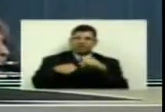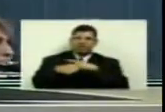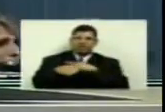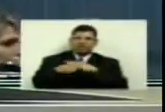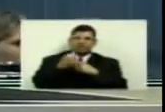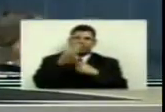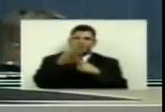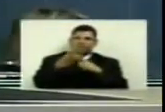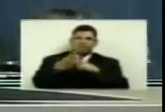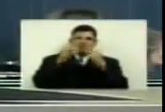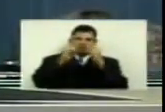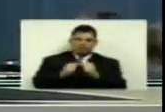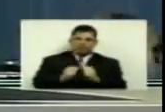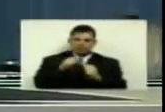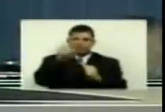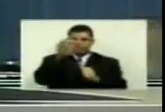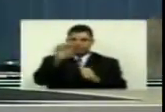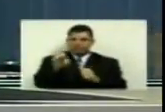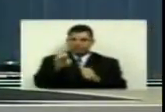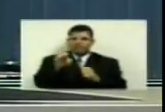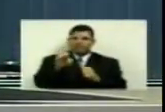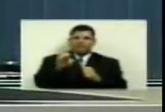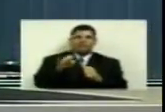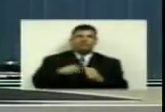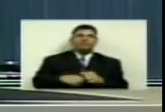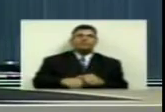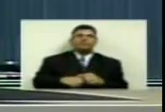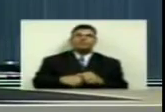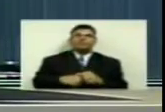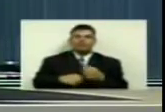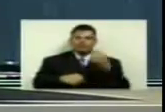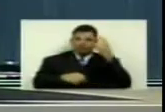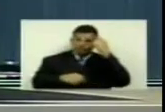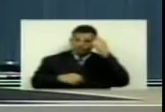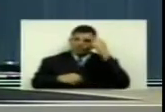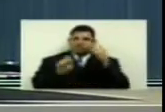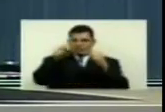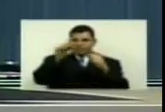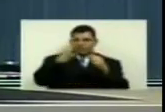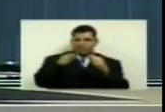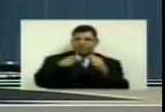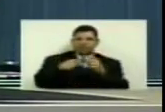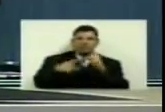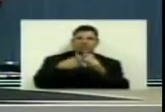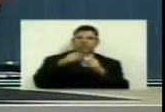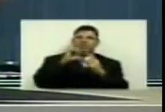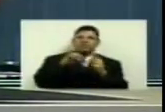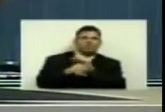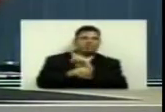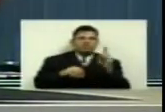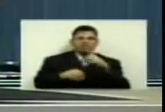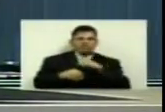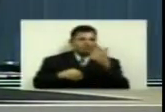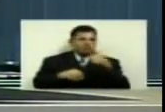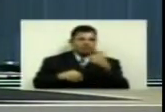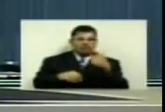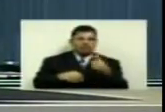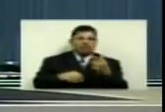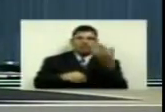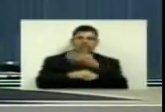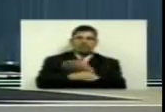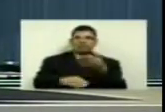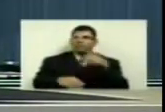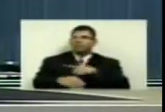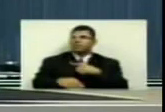existir enquanto poder legislativo? Eu acredito que está. Porque se não tivesse, não estava